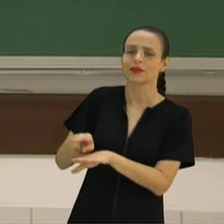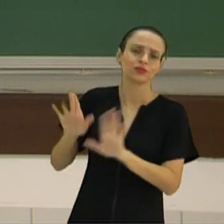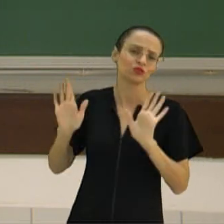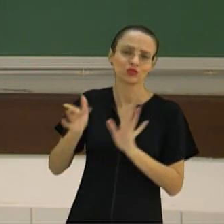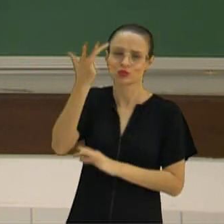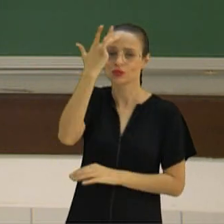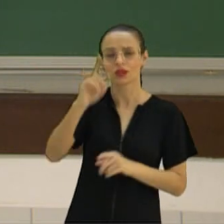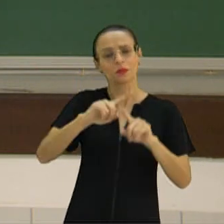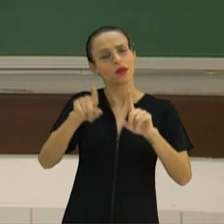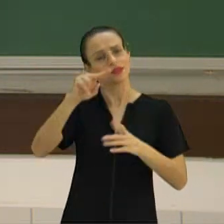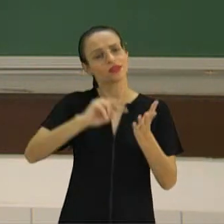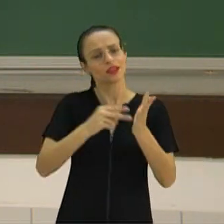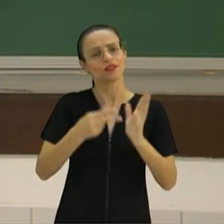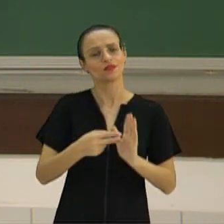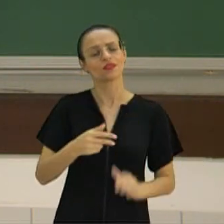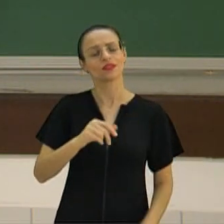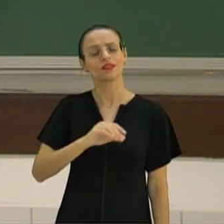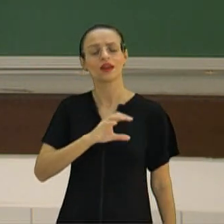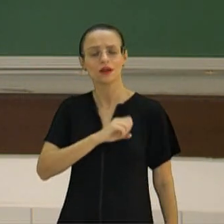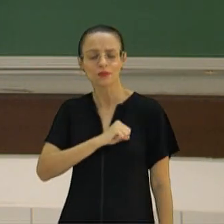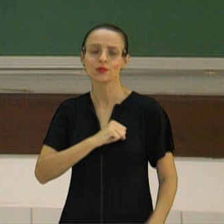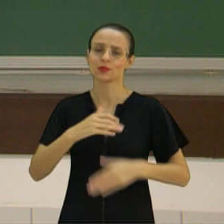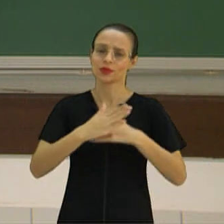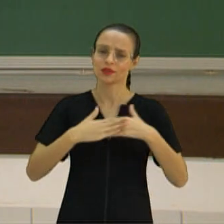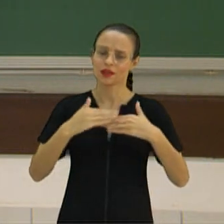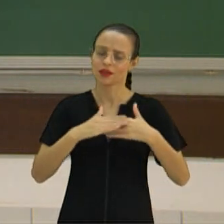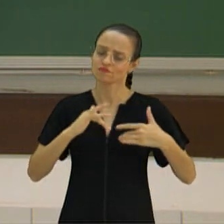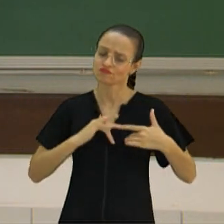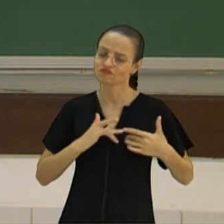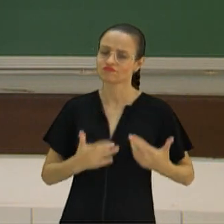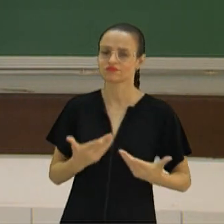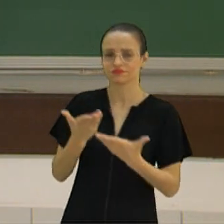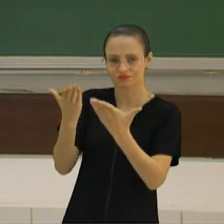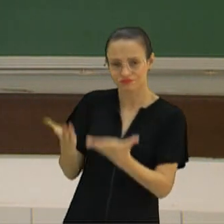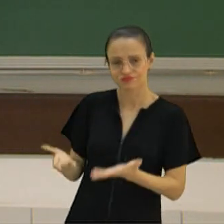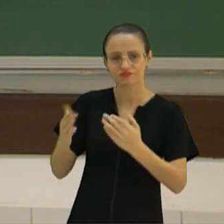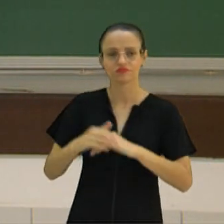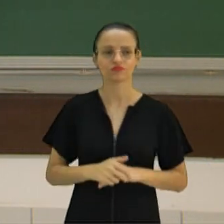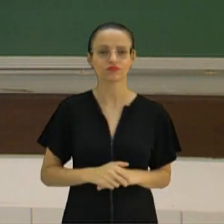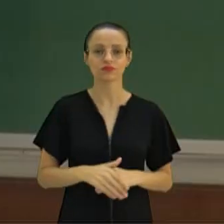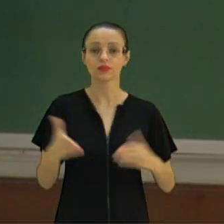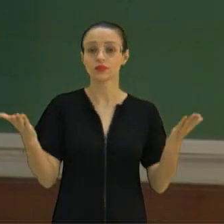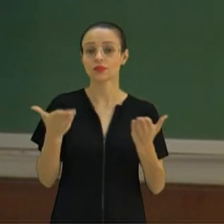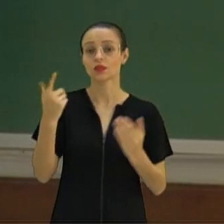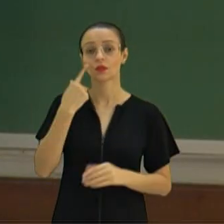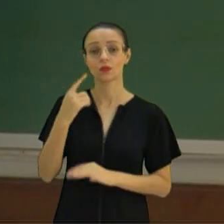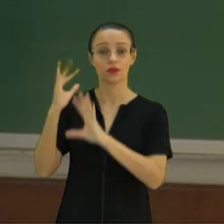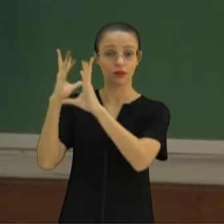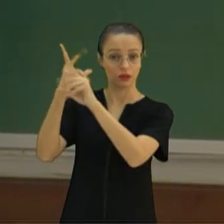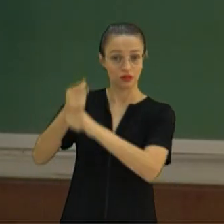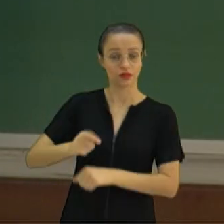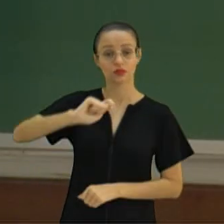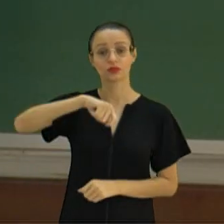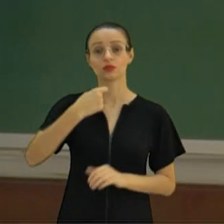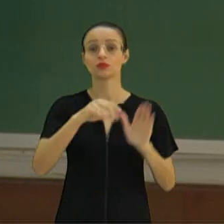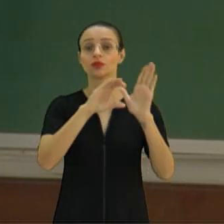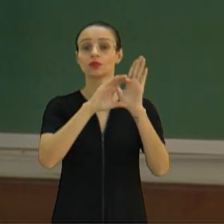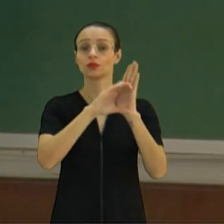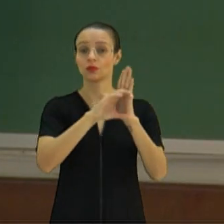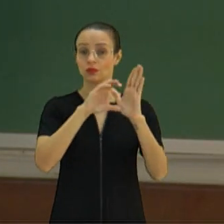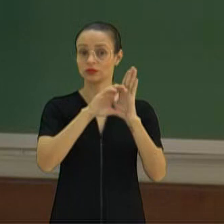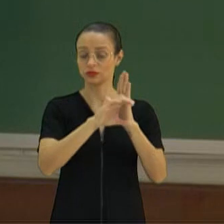de fraternidade com o próximo. Vejamos agora que temos uma revisão dos